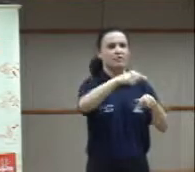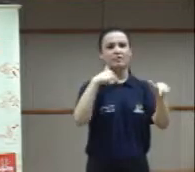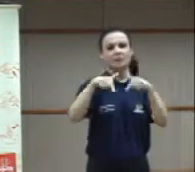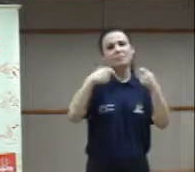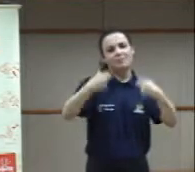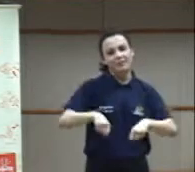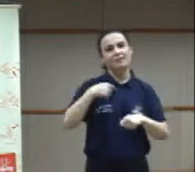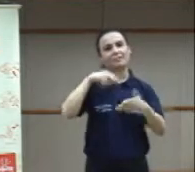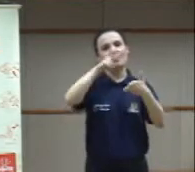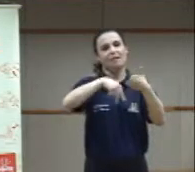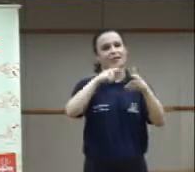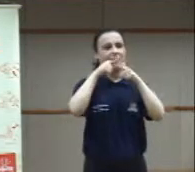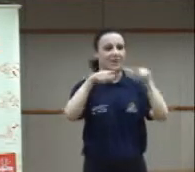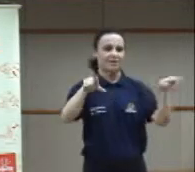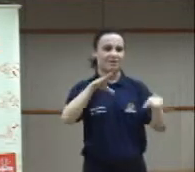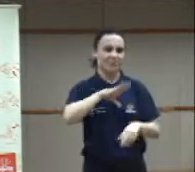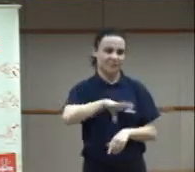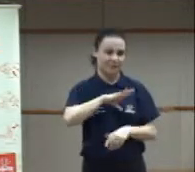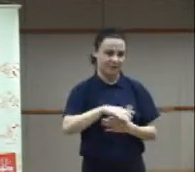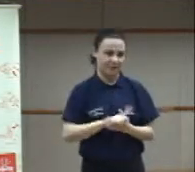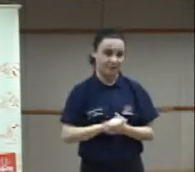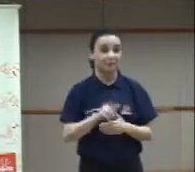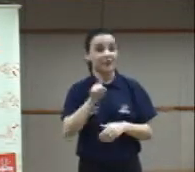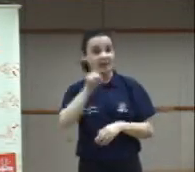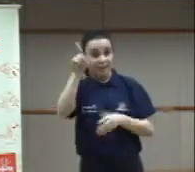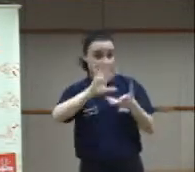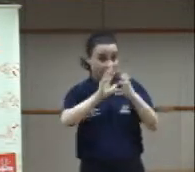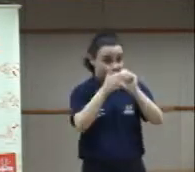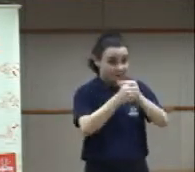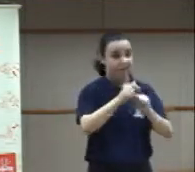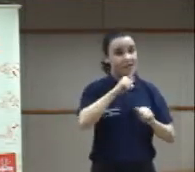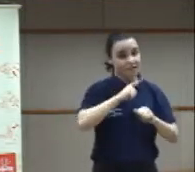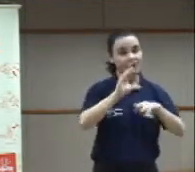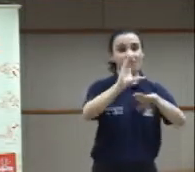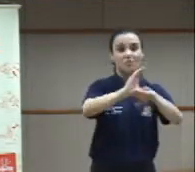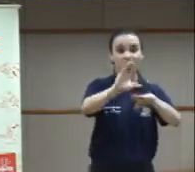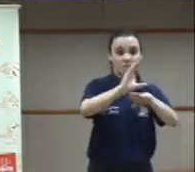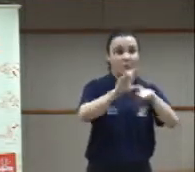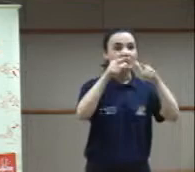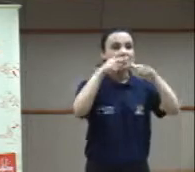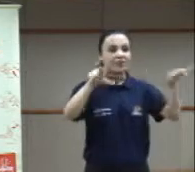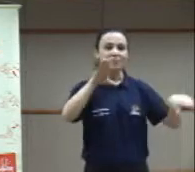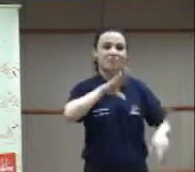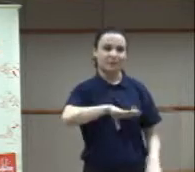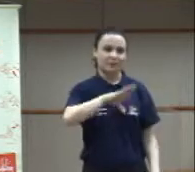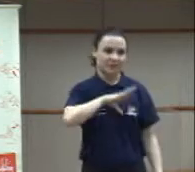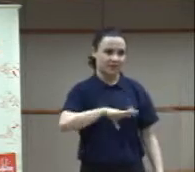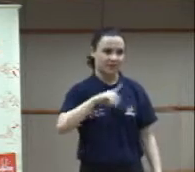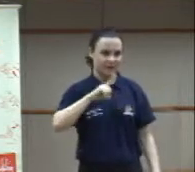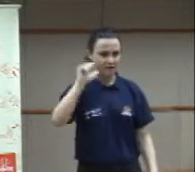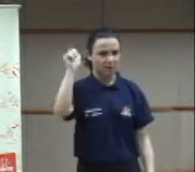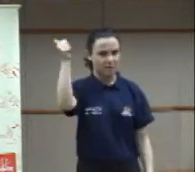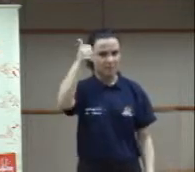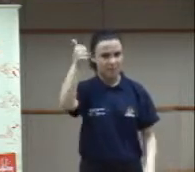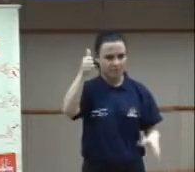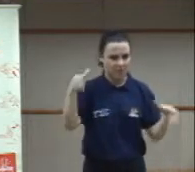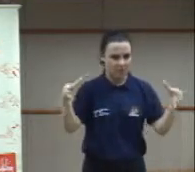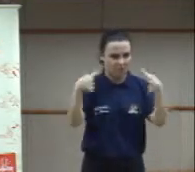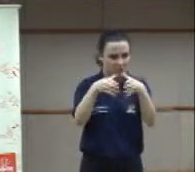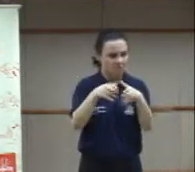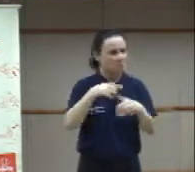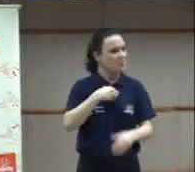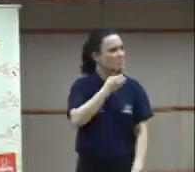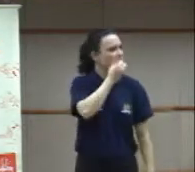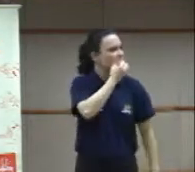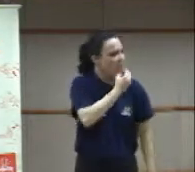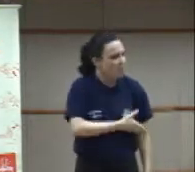nós temos curso de português para surdos na instituição. Fizemos o primeiro com muito